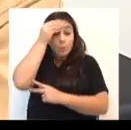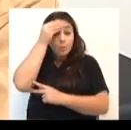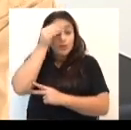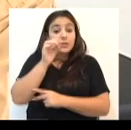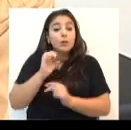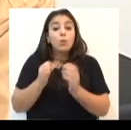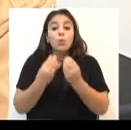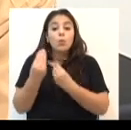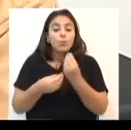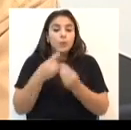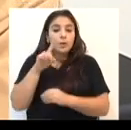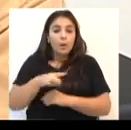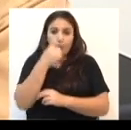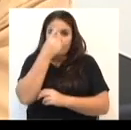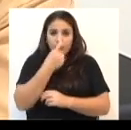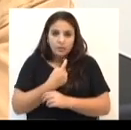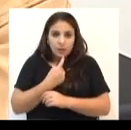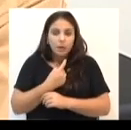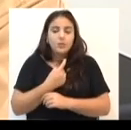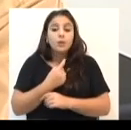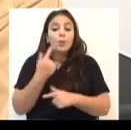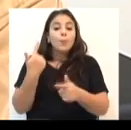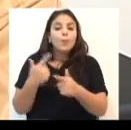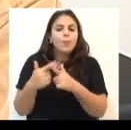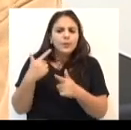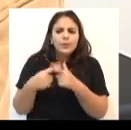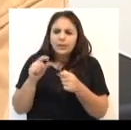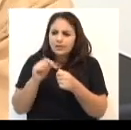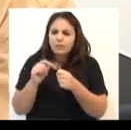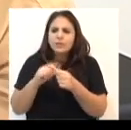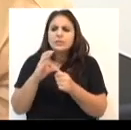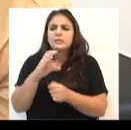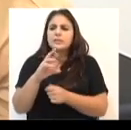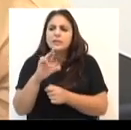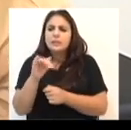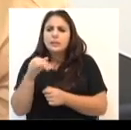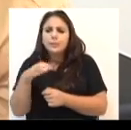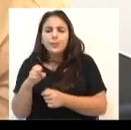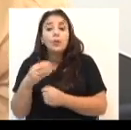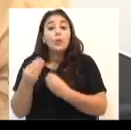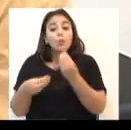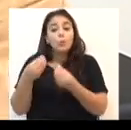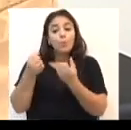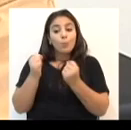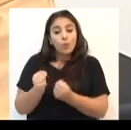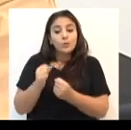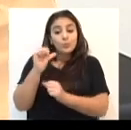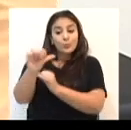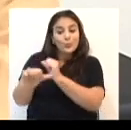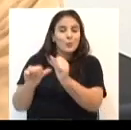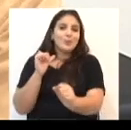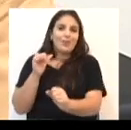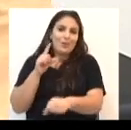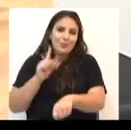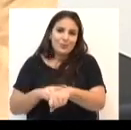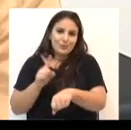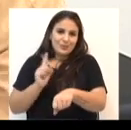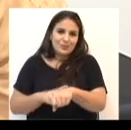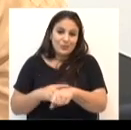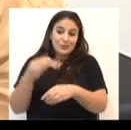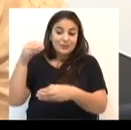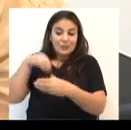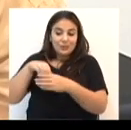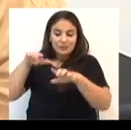uma personalidade, por que se cometeu aquele crime e como pode ser corrigido isso dentro desse espaço que ele